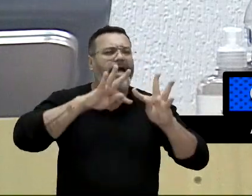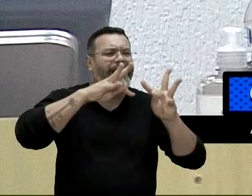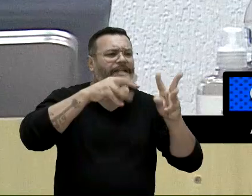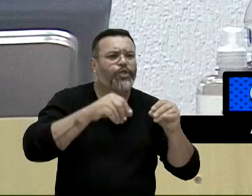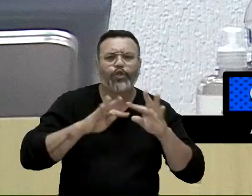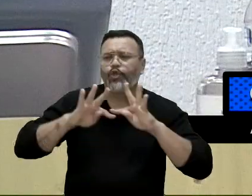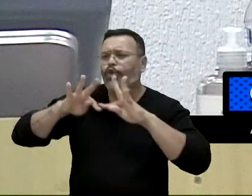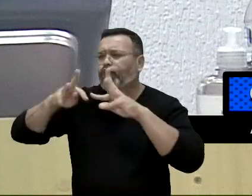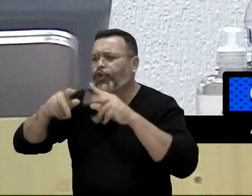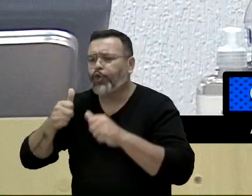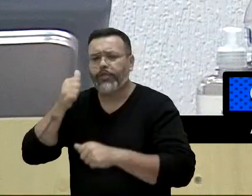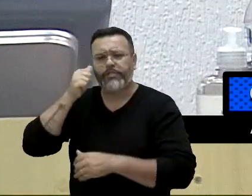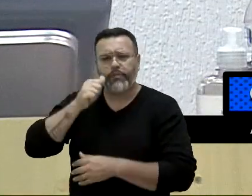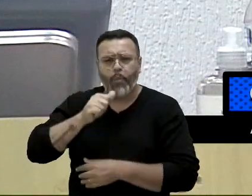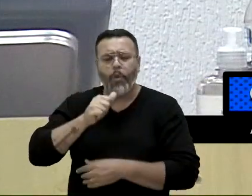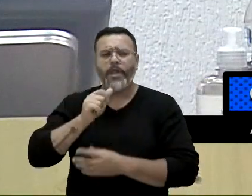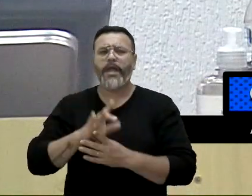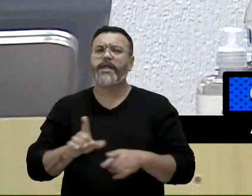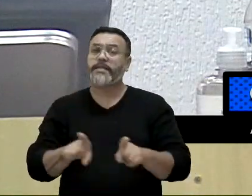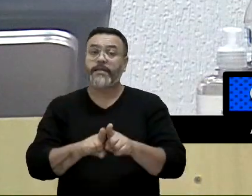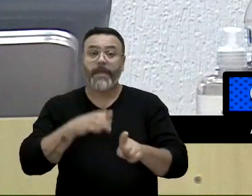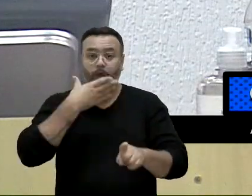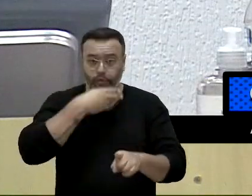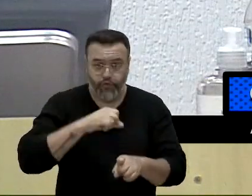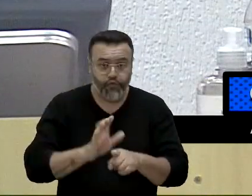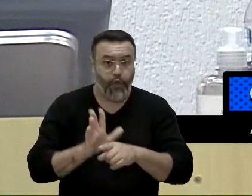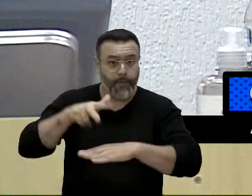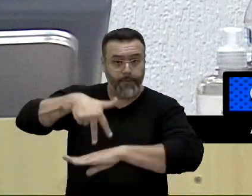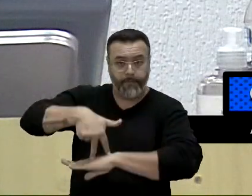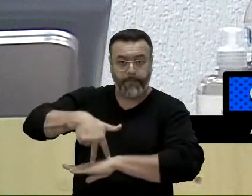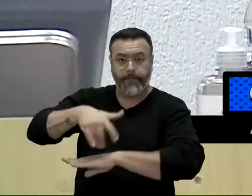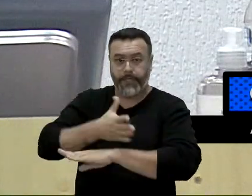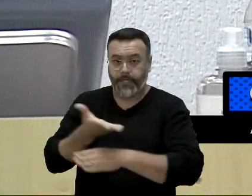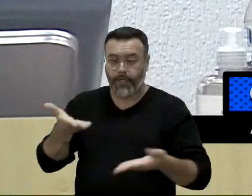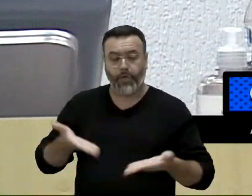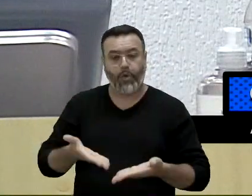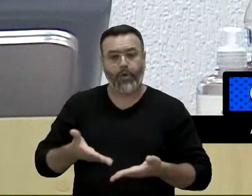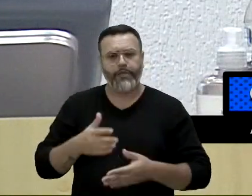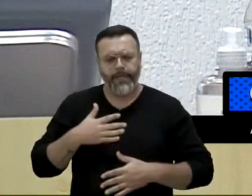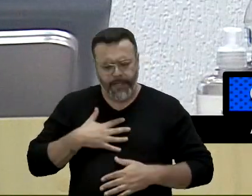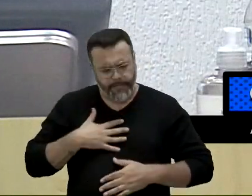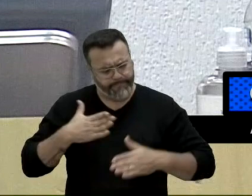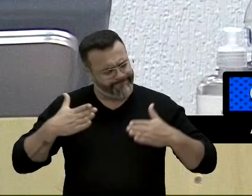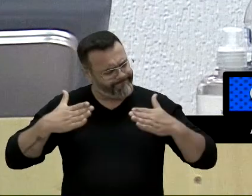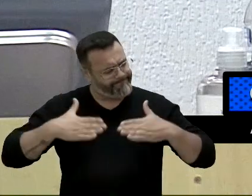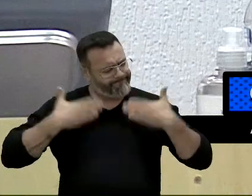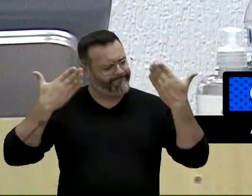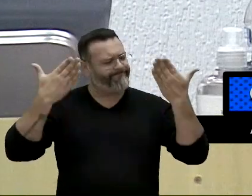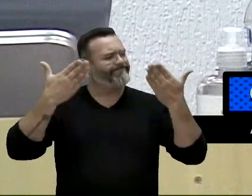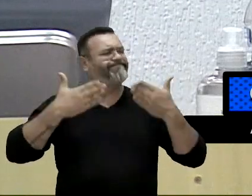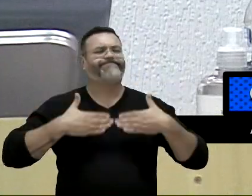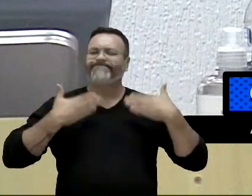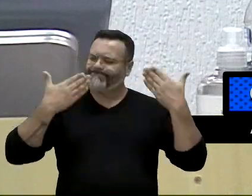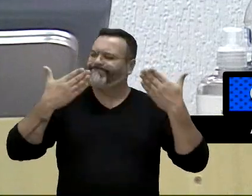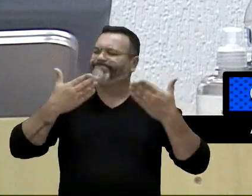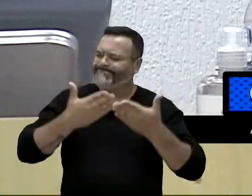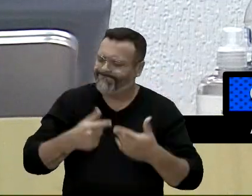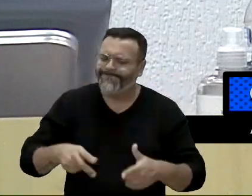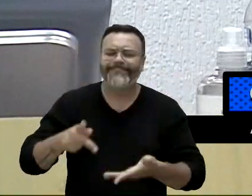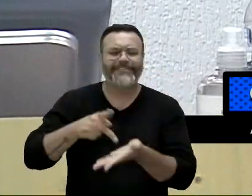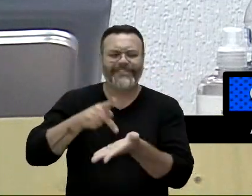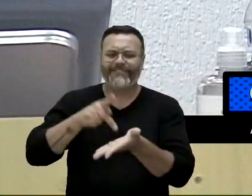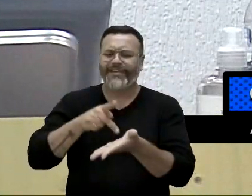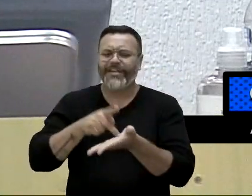aqui presentes e homens também presentes. Eu fiquei muito contente, realmente eu não tinha conhecimento dessa